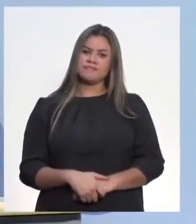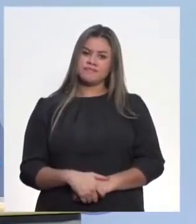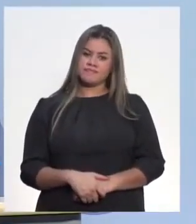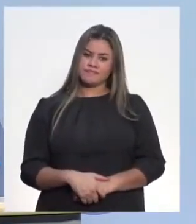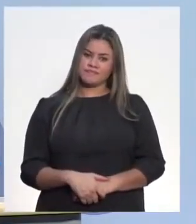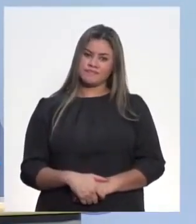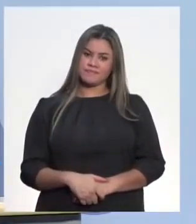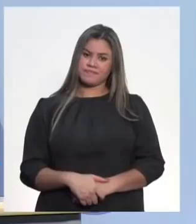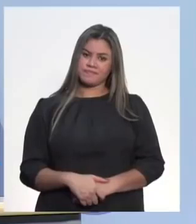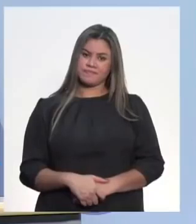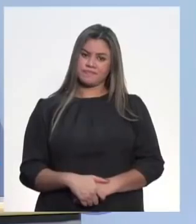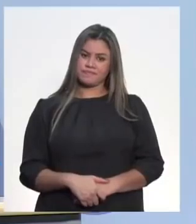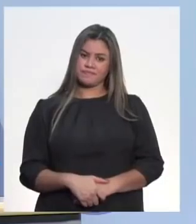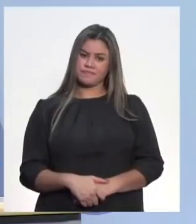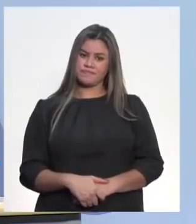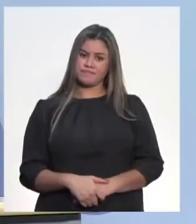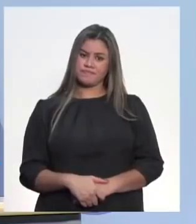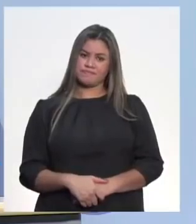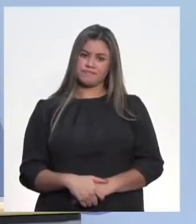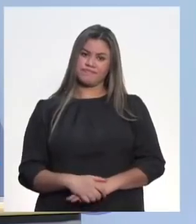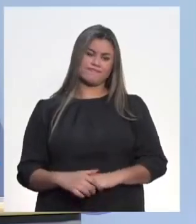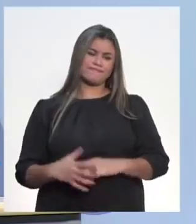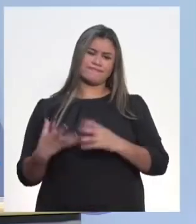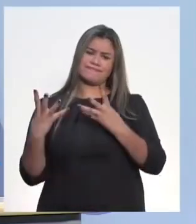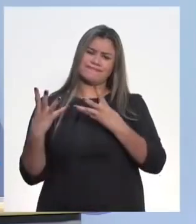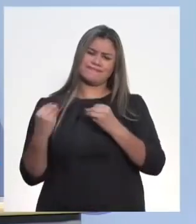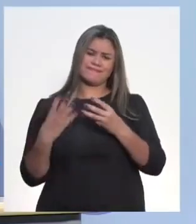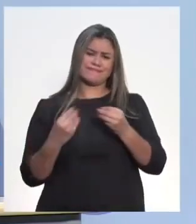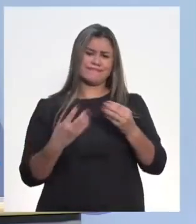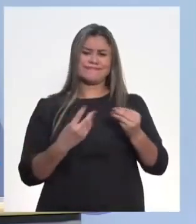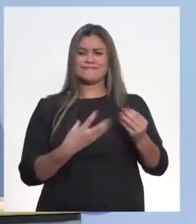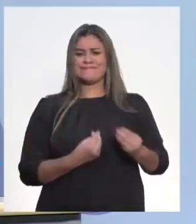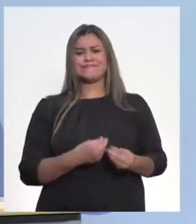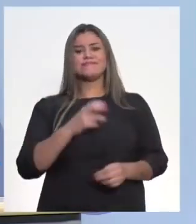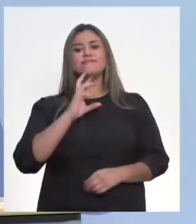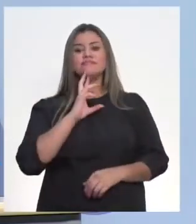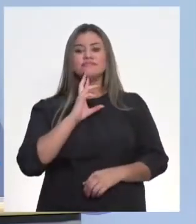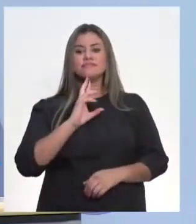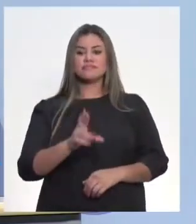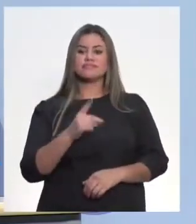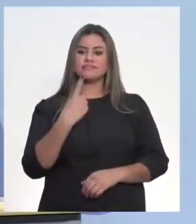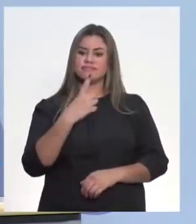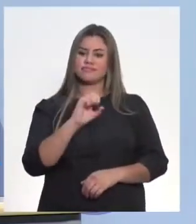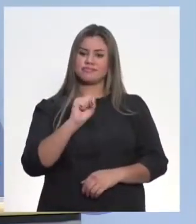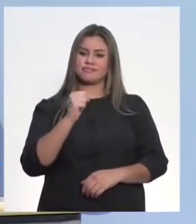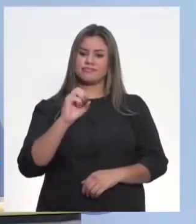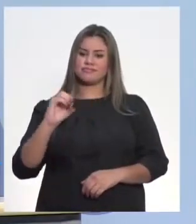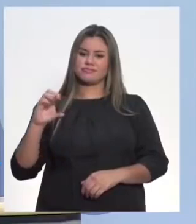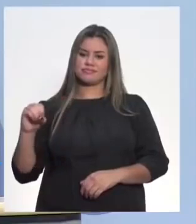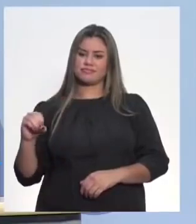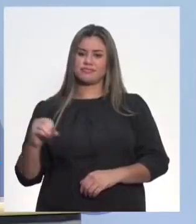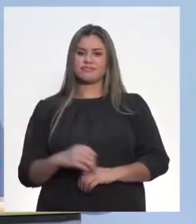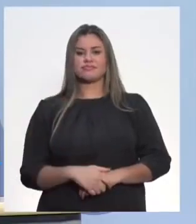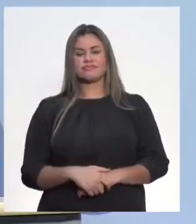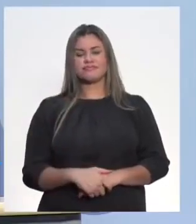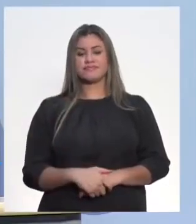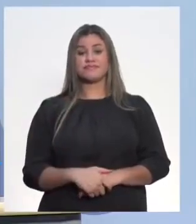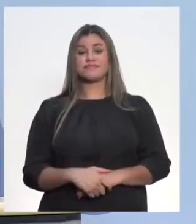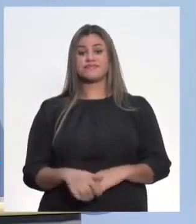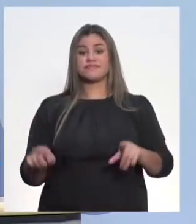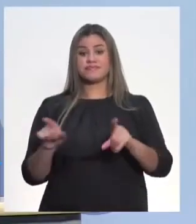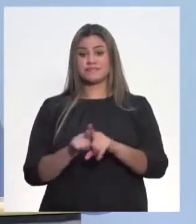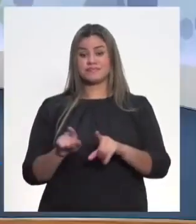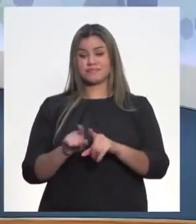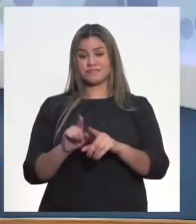1.800, né, Ale? Então, assim, grande maioria que eu vejo aqui, 1.800. E eu tenho alguns alunos